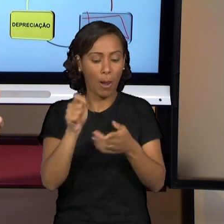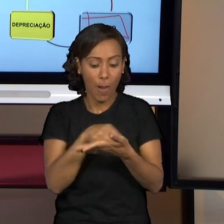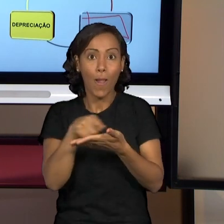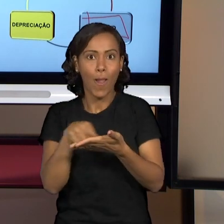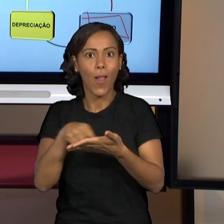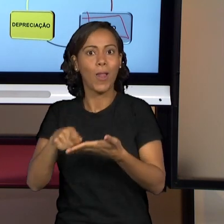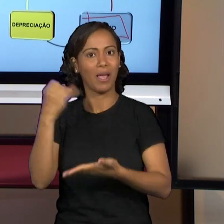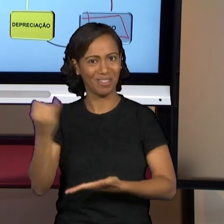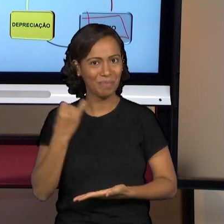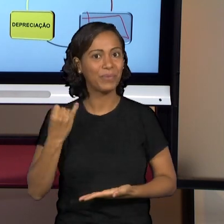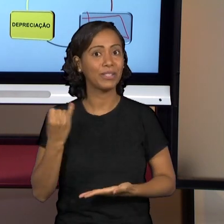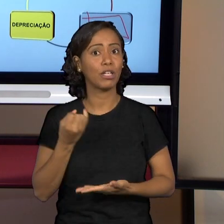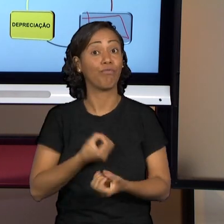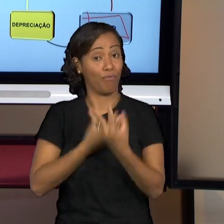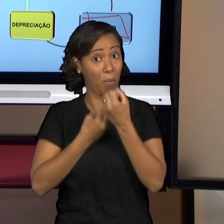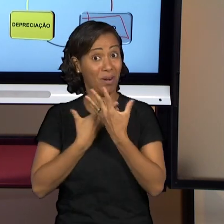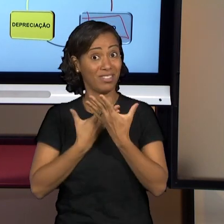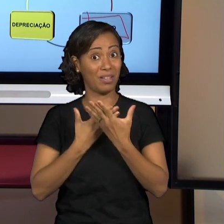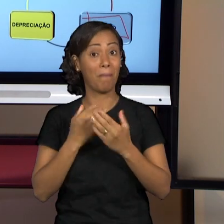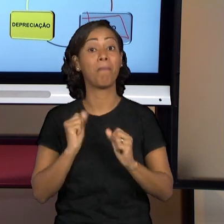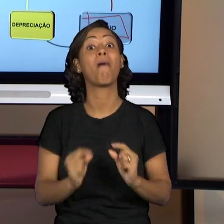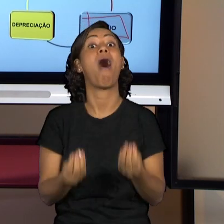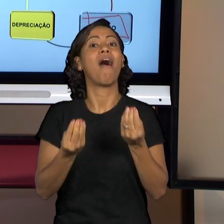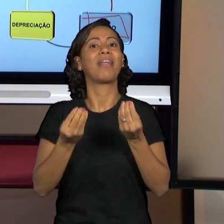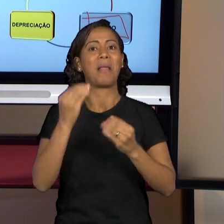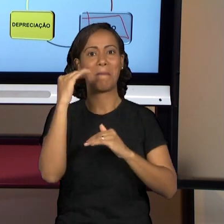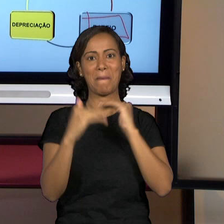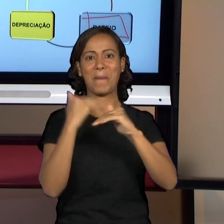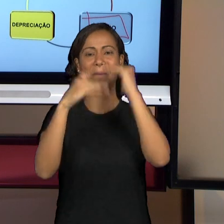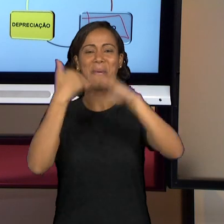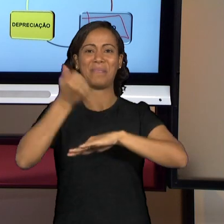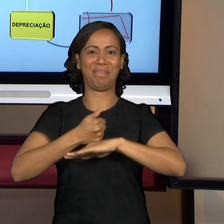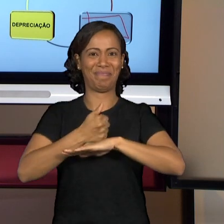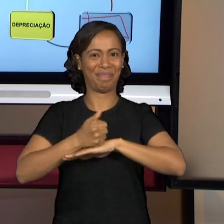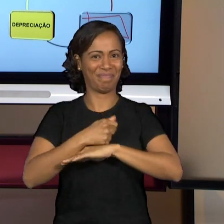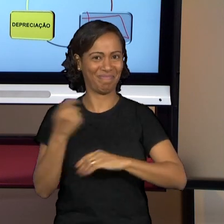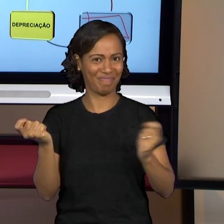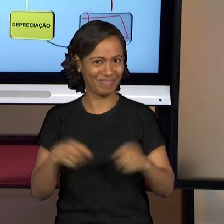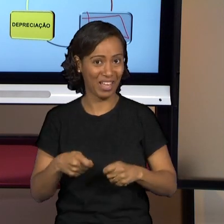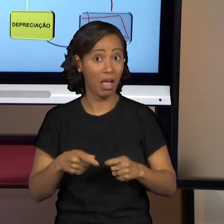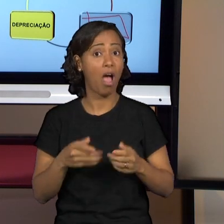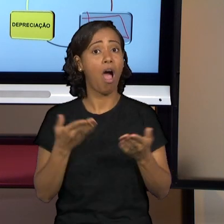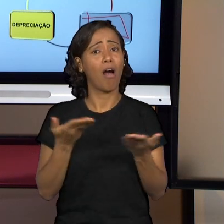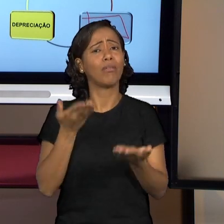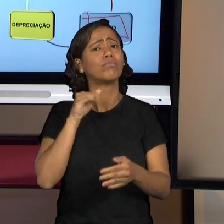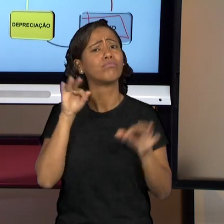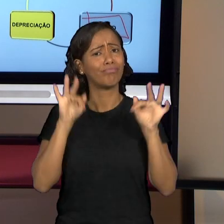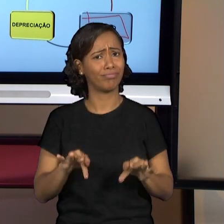as informações para que possa melhorar ainda mais a tua vida profissional. Eu vou ficando por aqui, mas